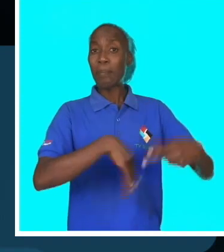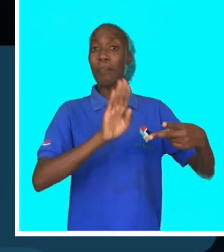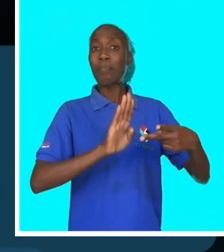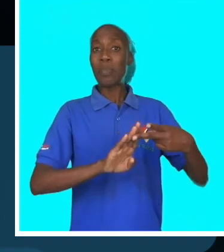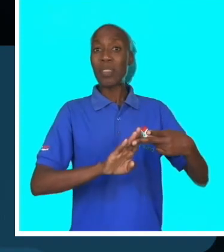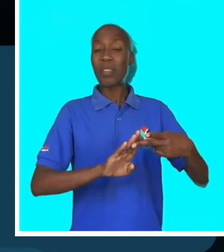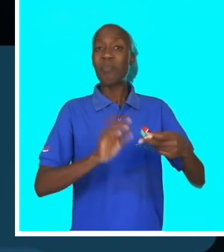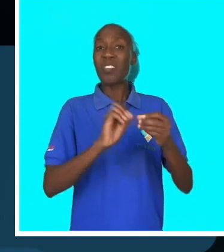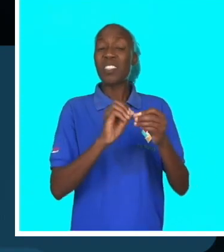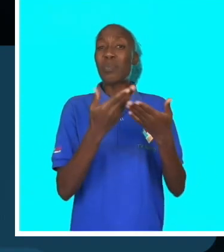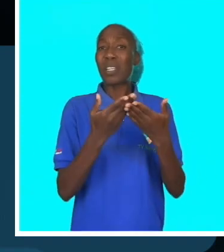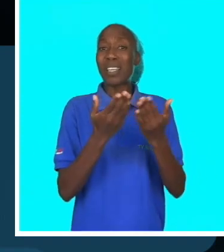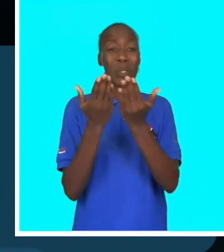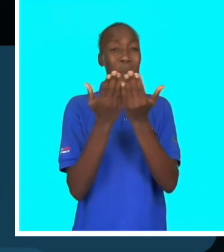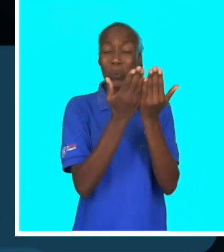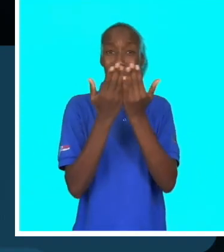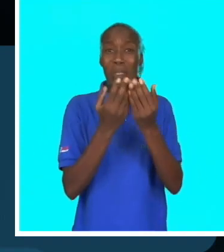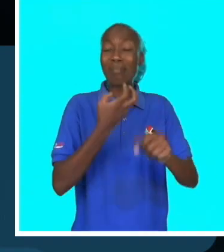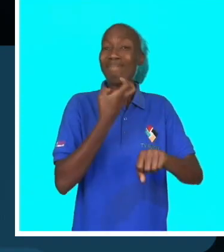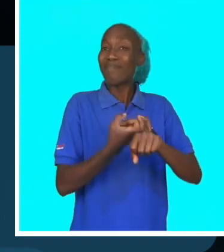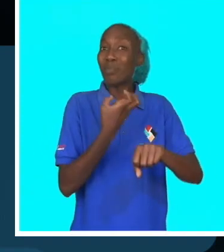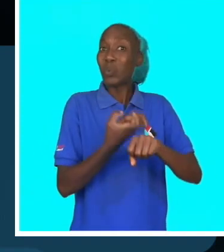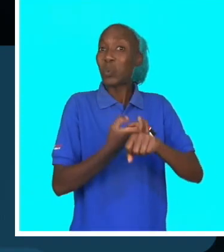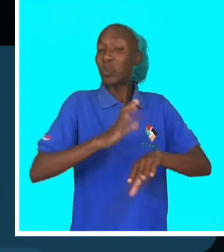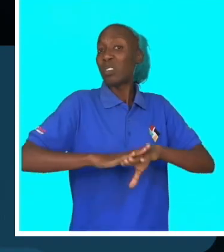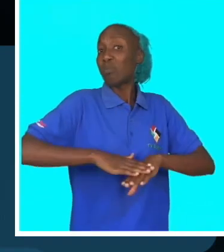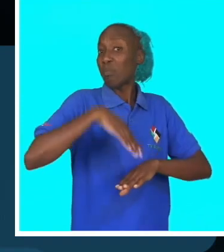O ensino também é muito puxado.